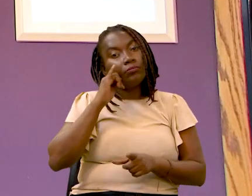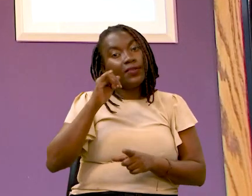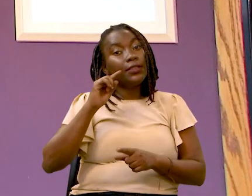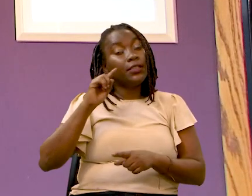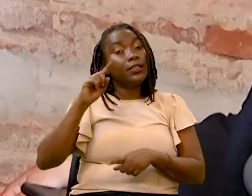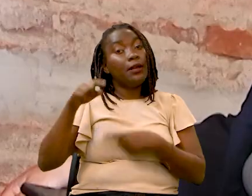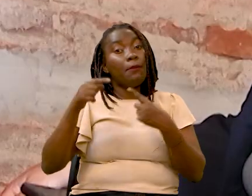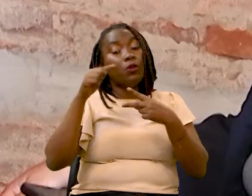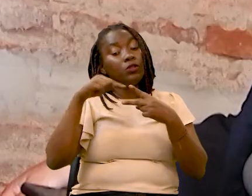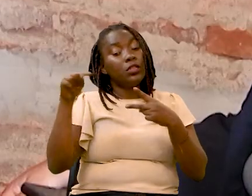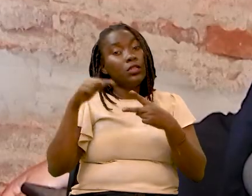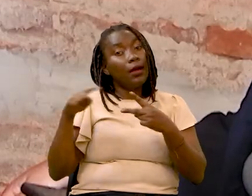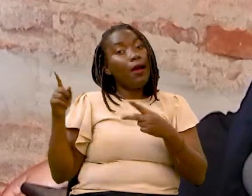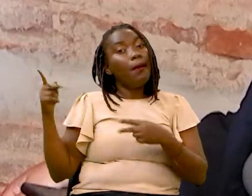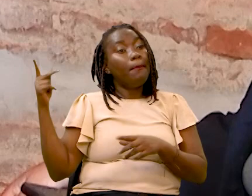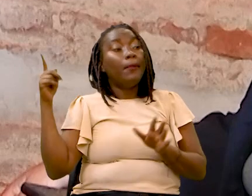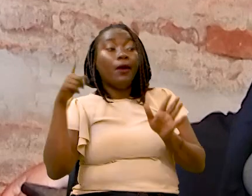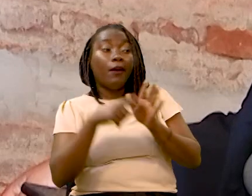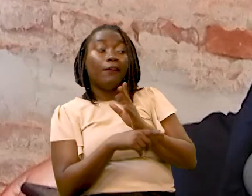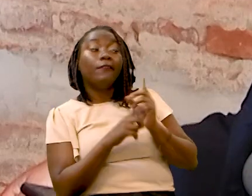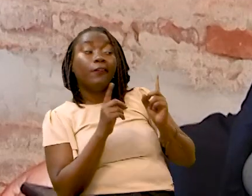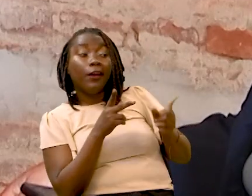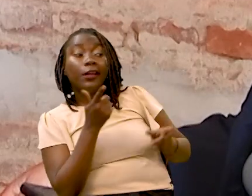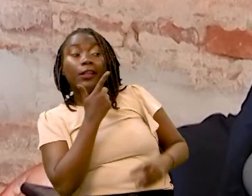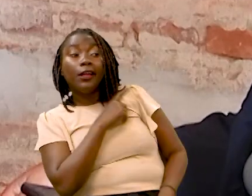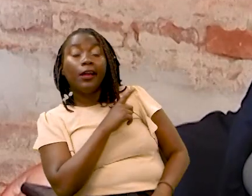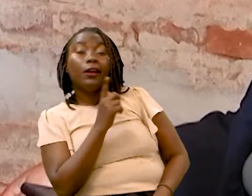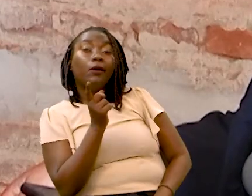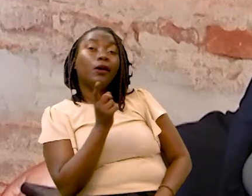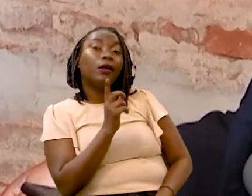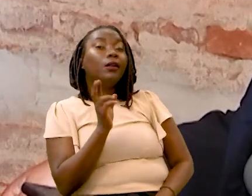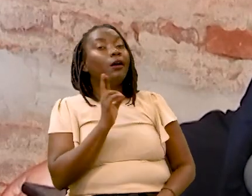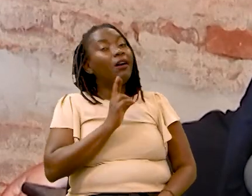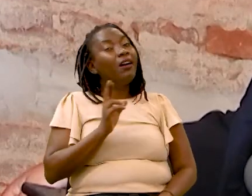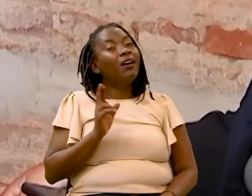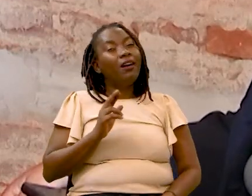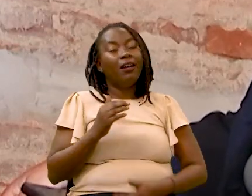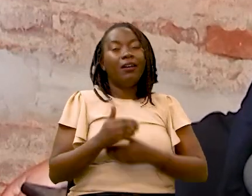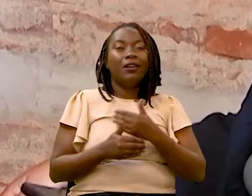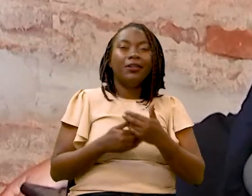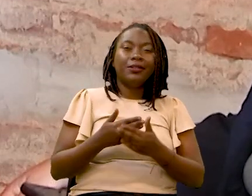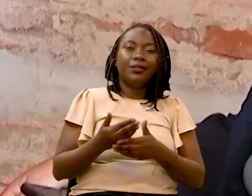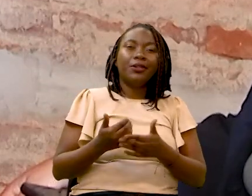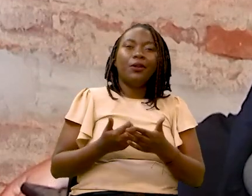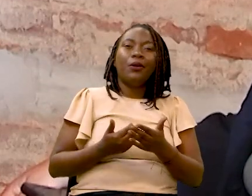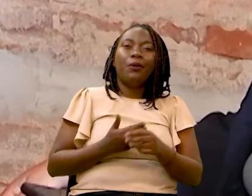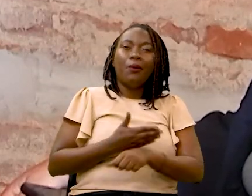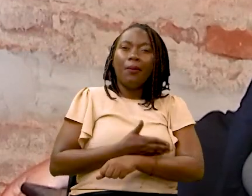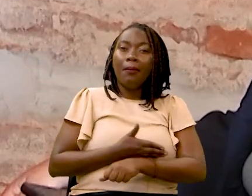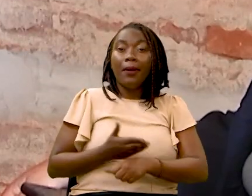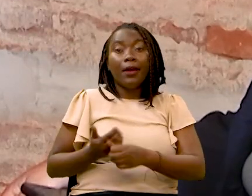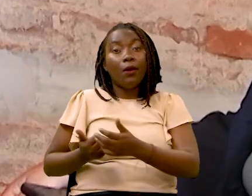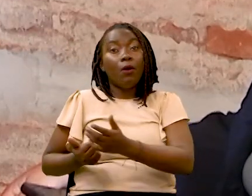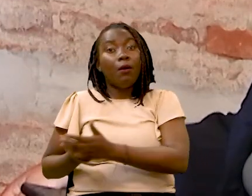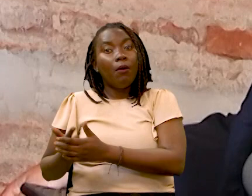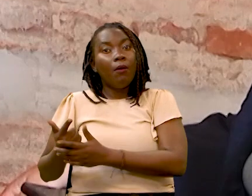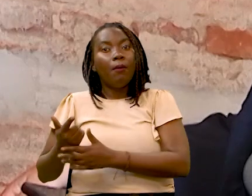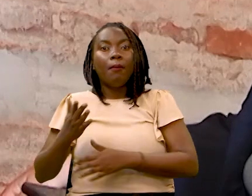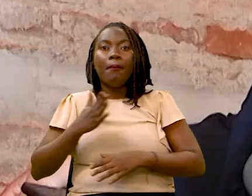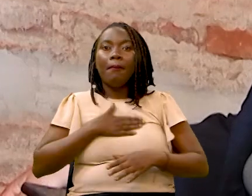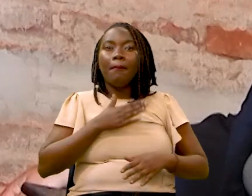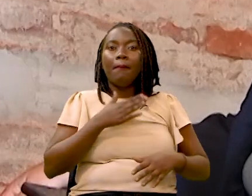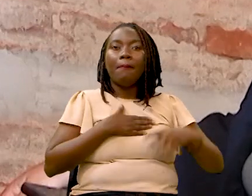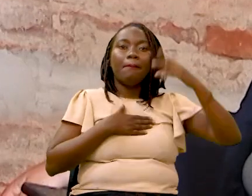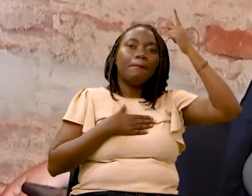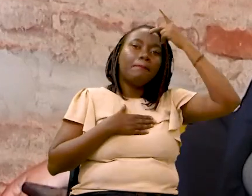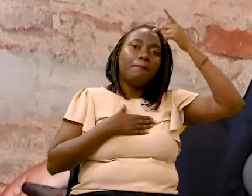o artista tá depois de 15 dias já perguntando, vendeu, não vendeu? E com o tempo eu fui começando a comprar peças